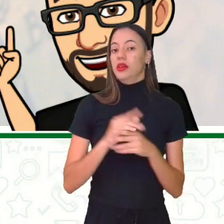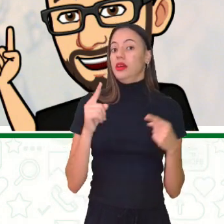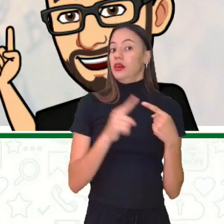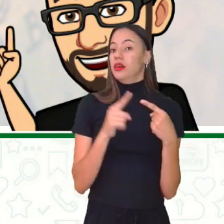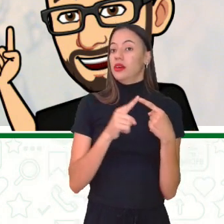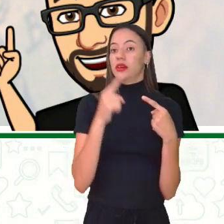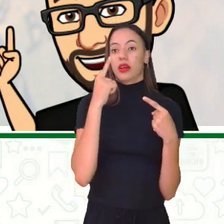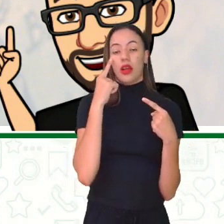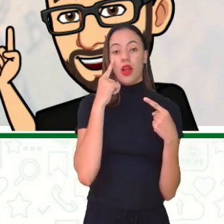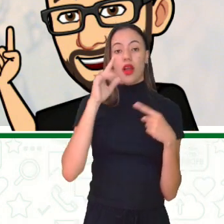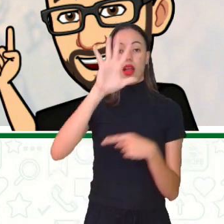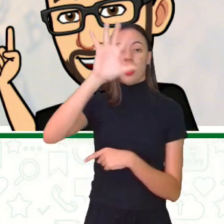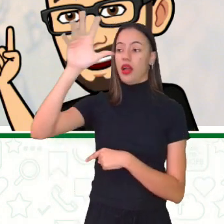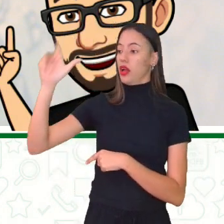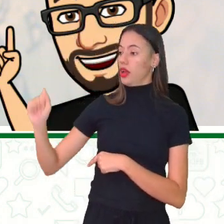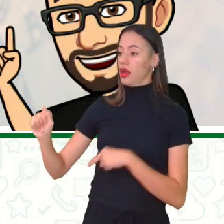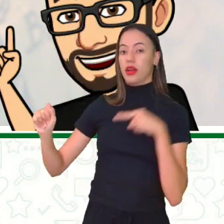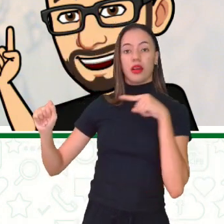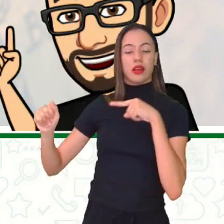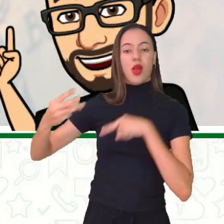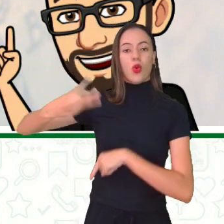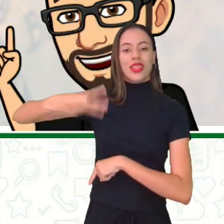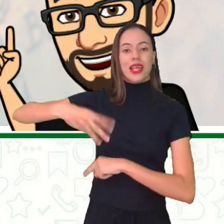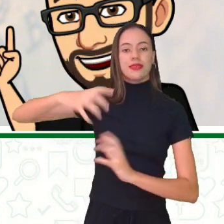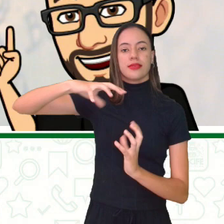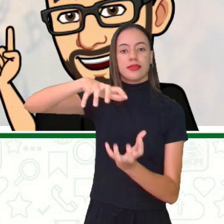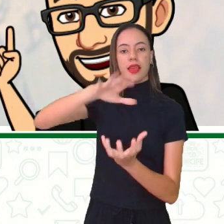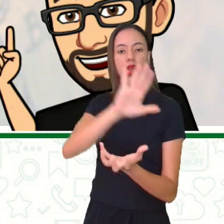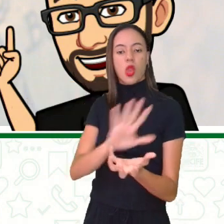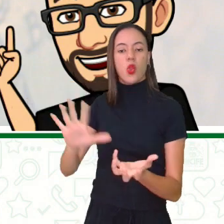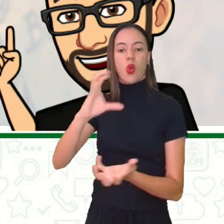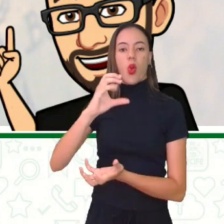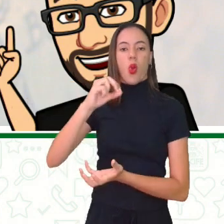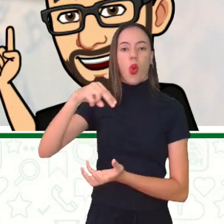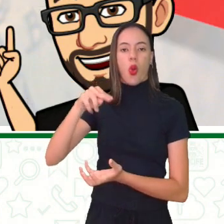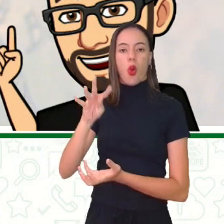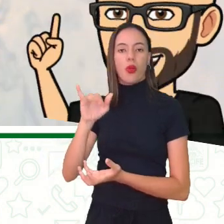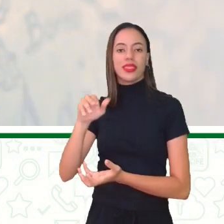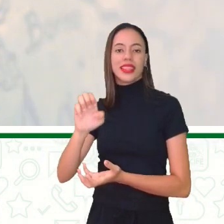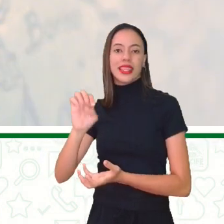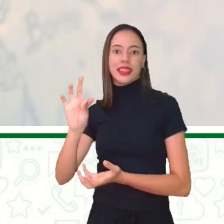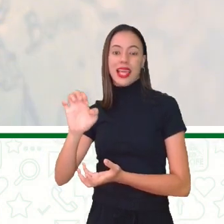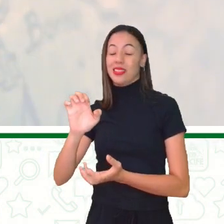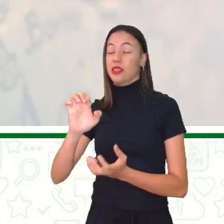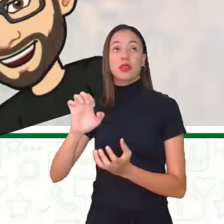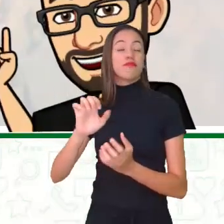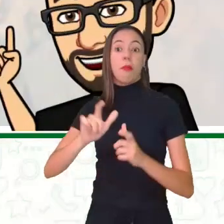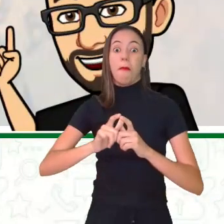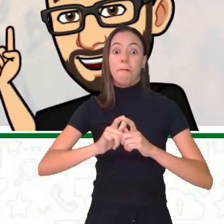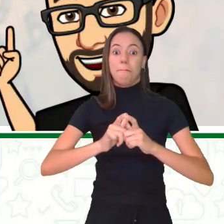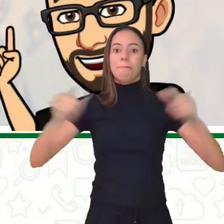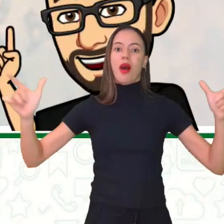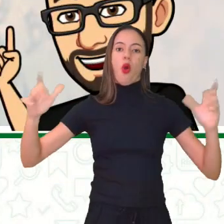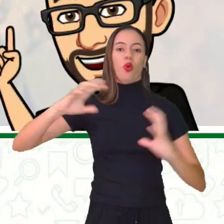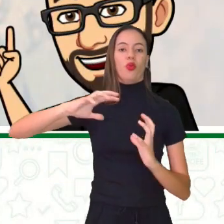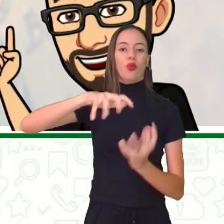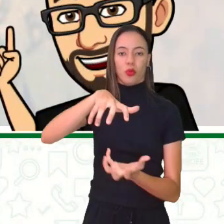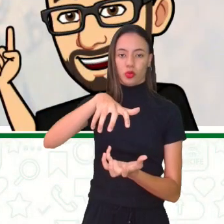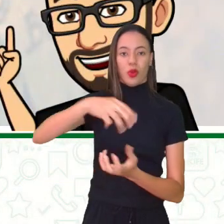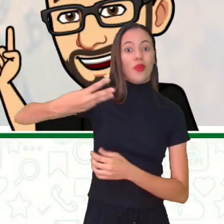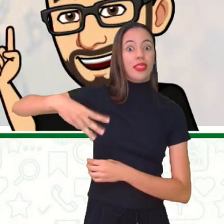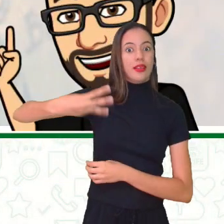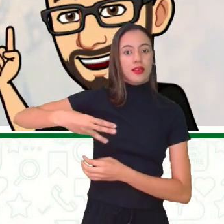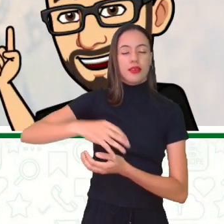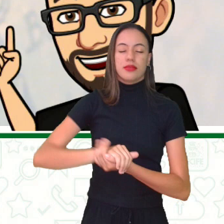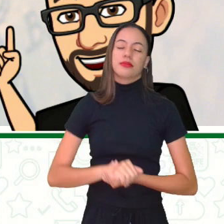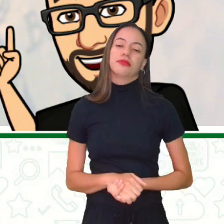Primeiro, a África é o terceiro continente mais extenso do mundo. Então, nesse sentido, né, a